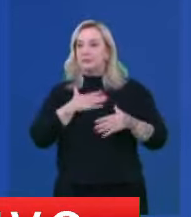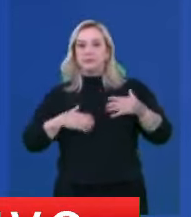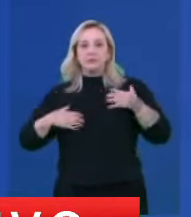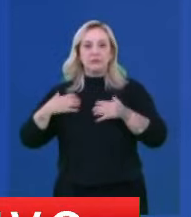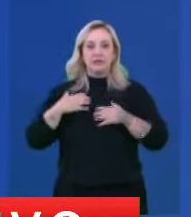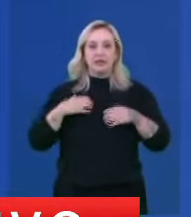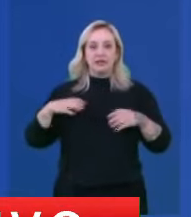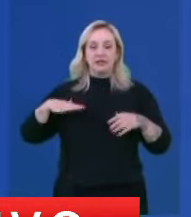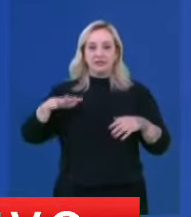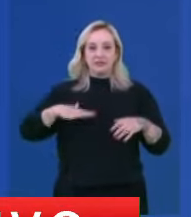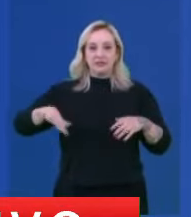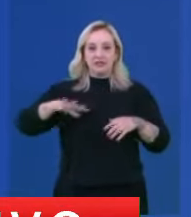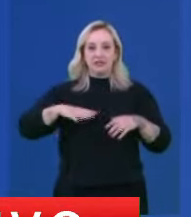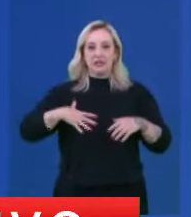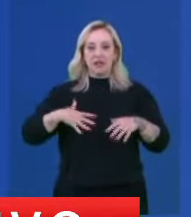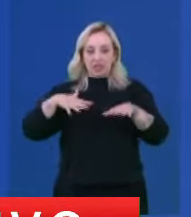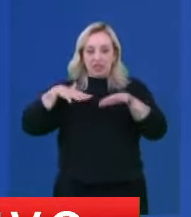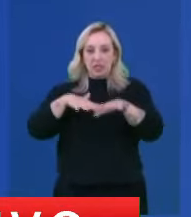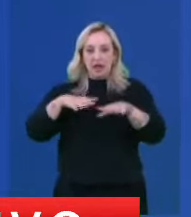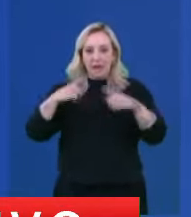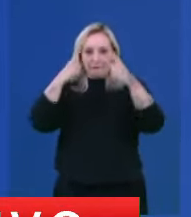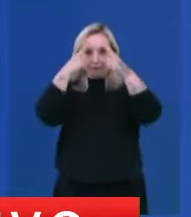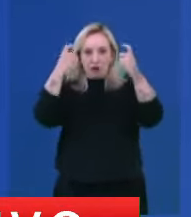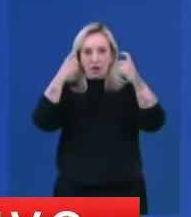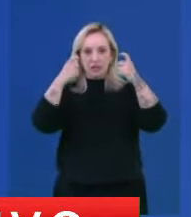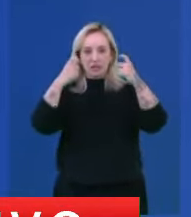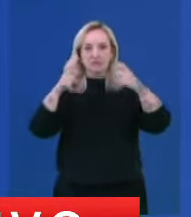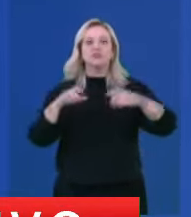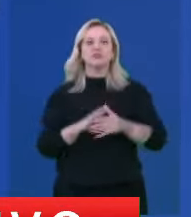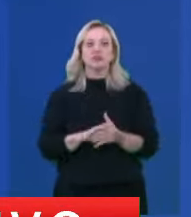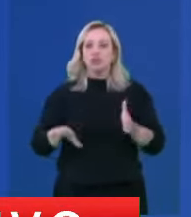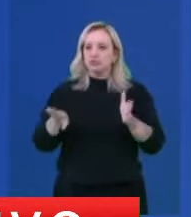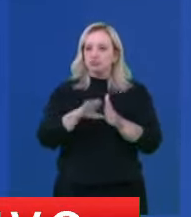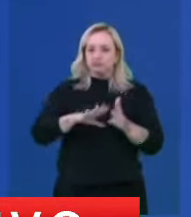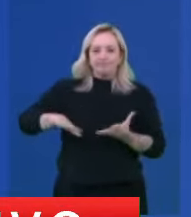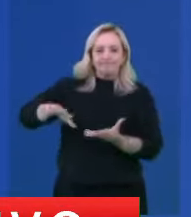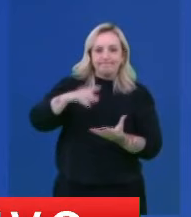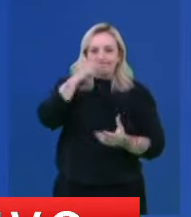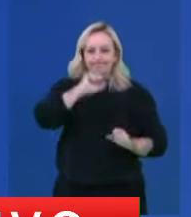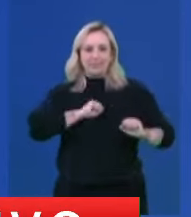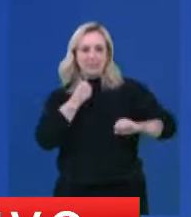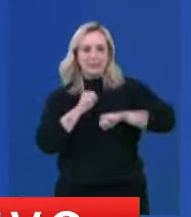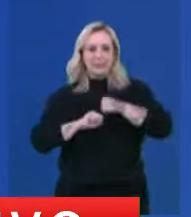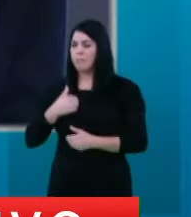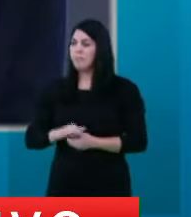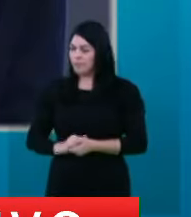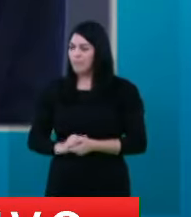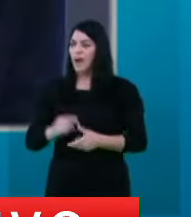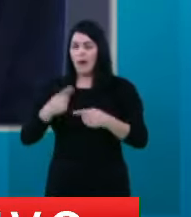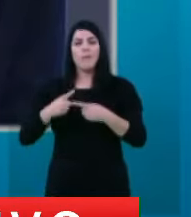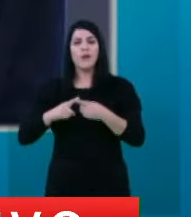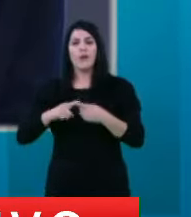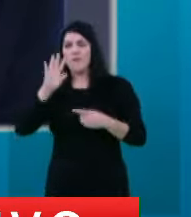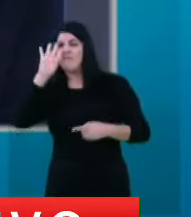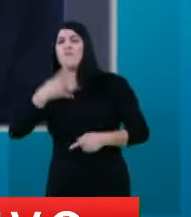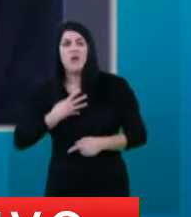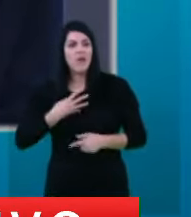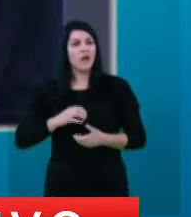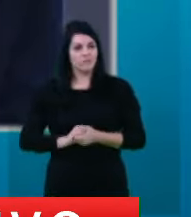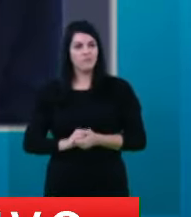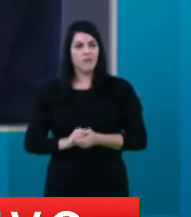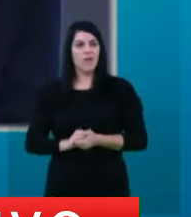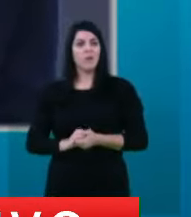ah Ricardo Nunes Tentando Manter aquela posição moderada Fez sim provocações a Pablo Marçal e caiu